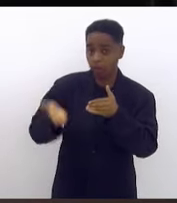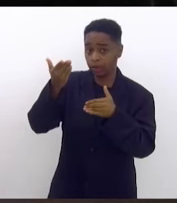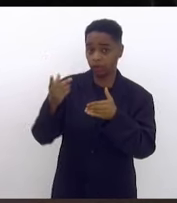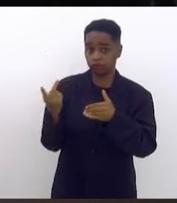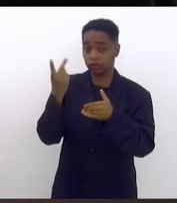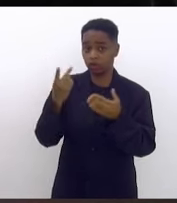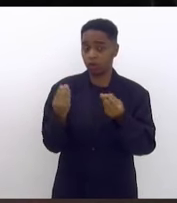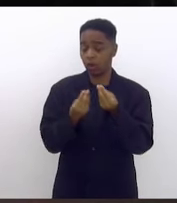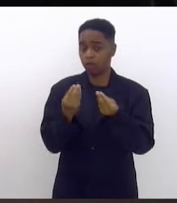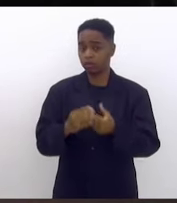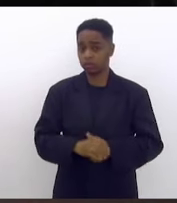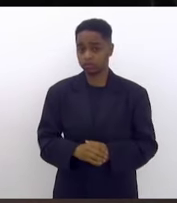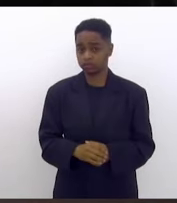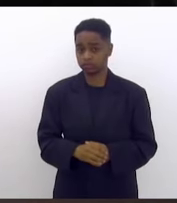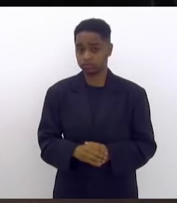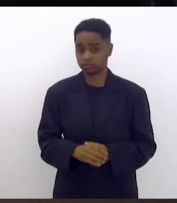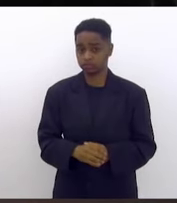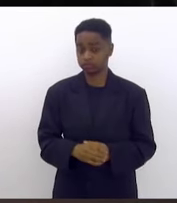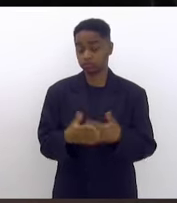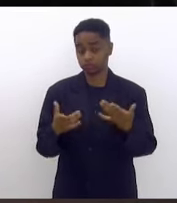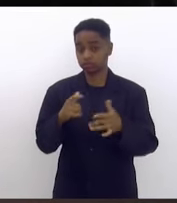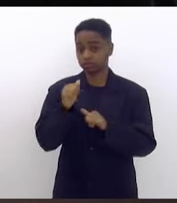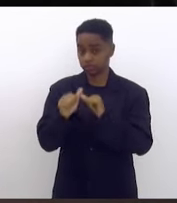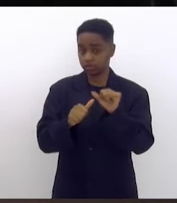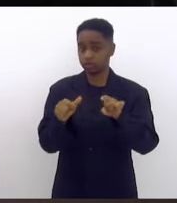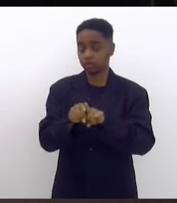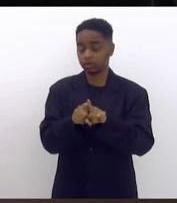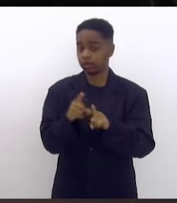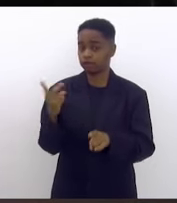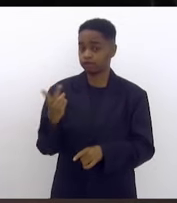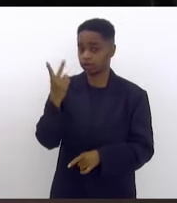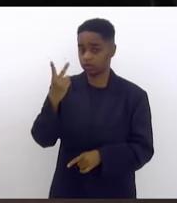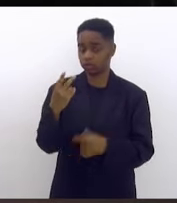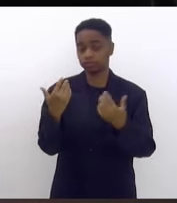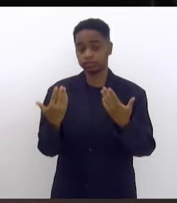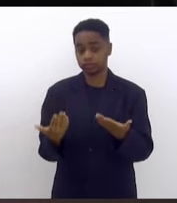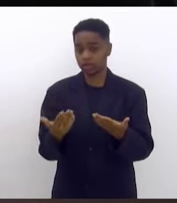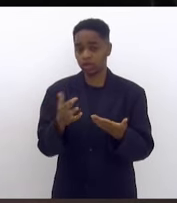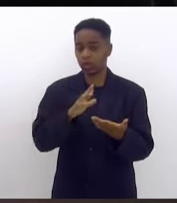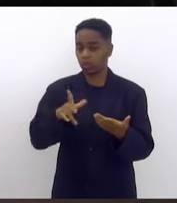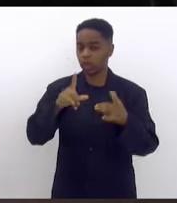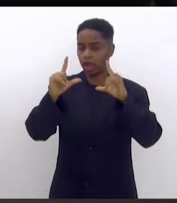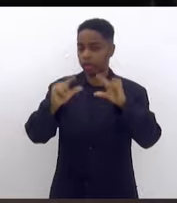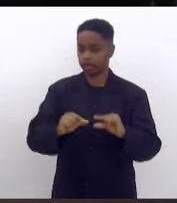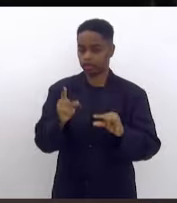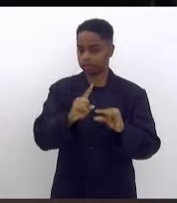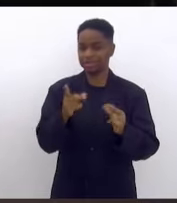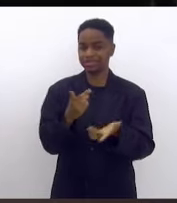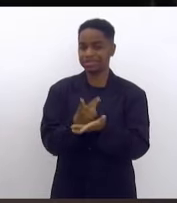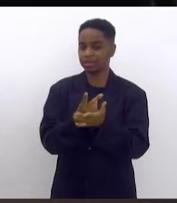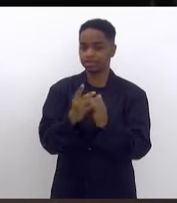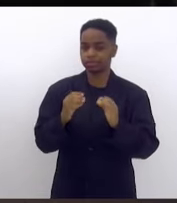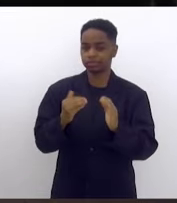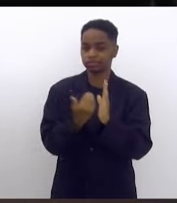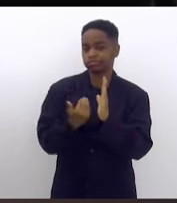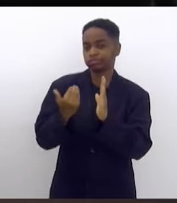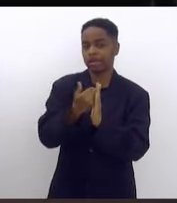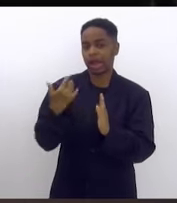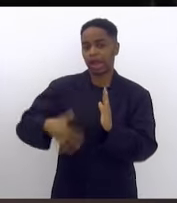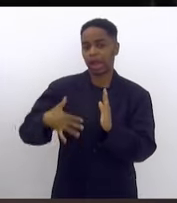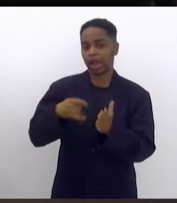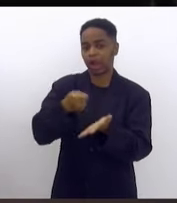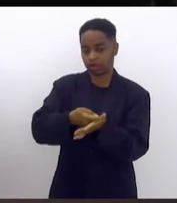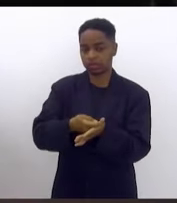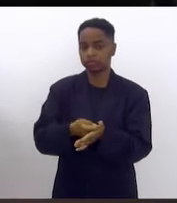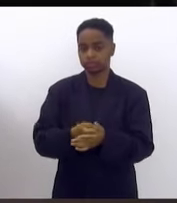ainda. Então, houve uma alteração de preço. Nunca, deputado Luiz Paulo, é para menor. É sempre para maior.